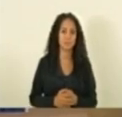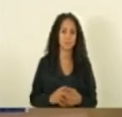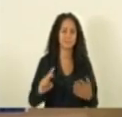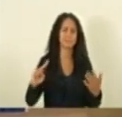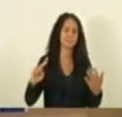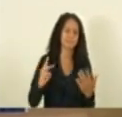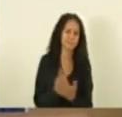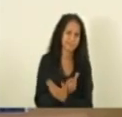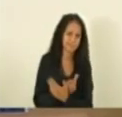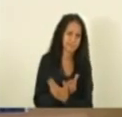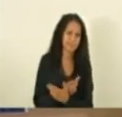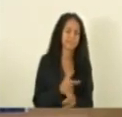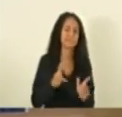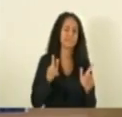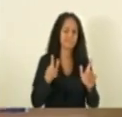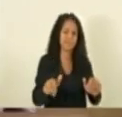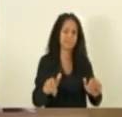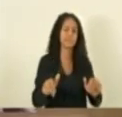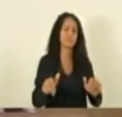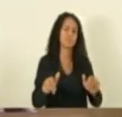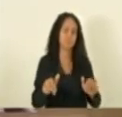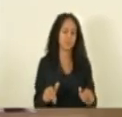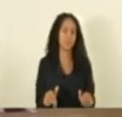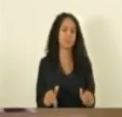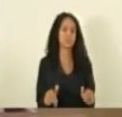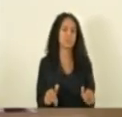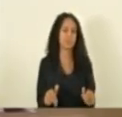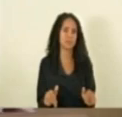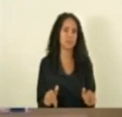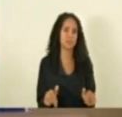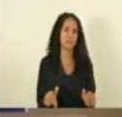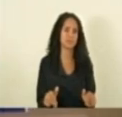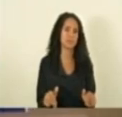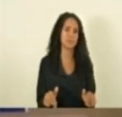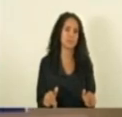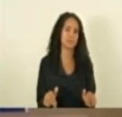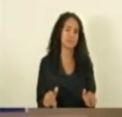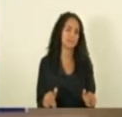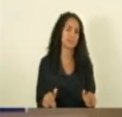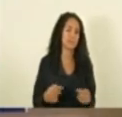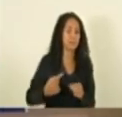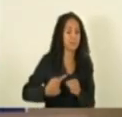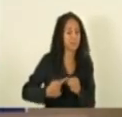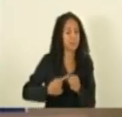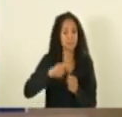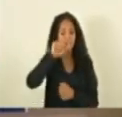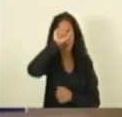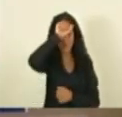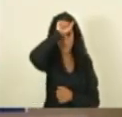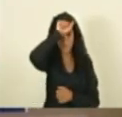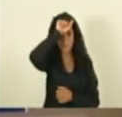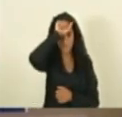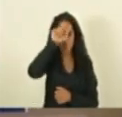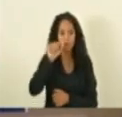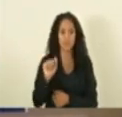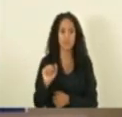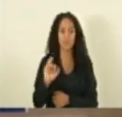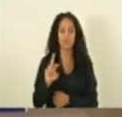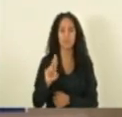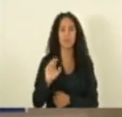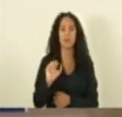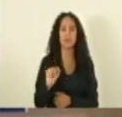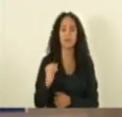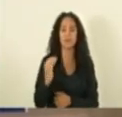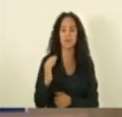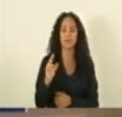Acontecimentos como o que ocorreu ali em Aracruz e tantos